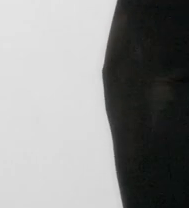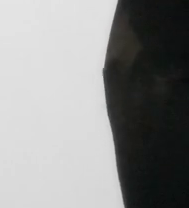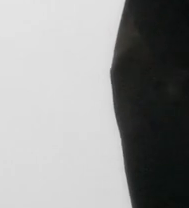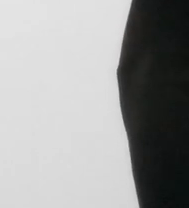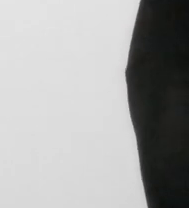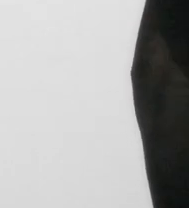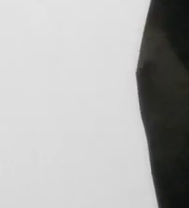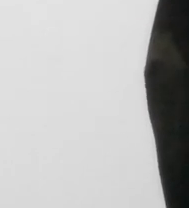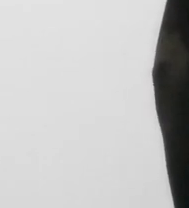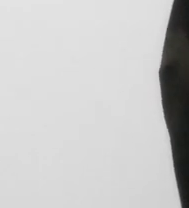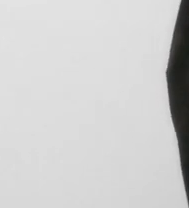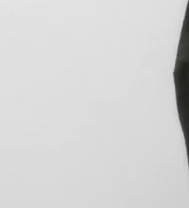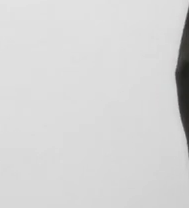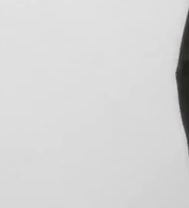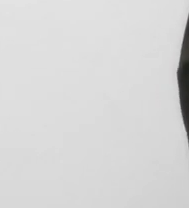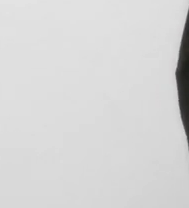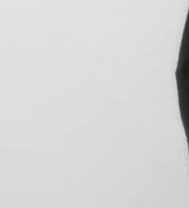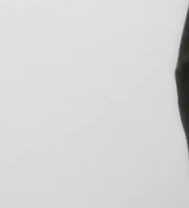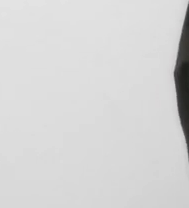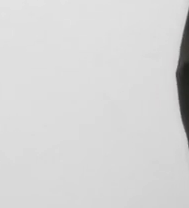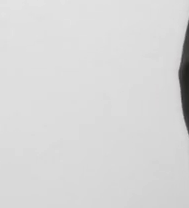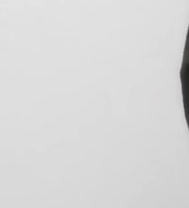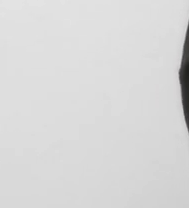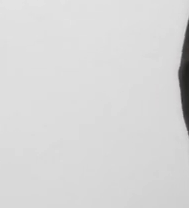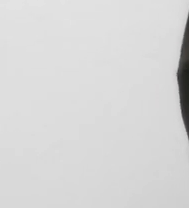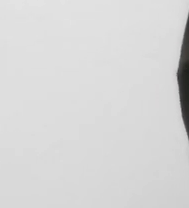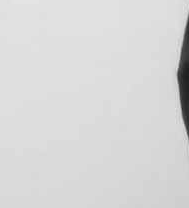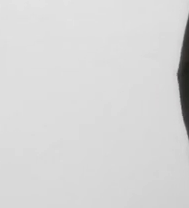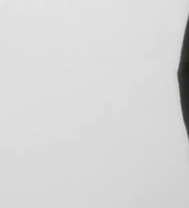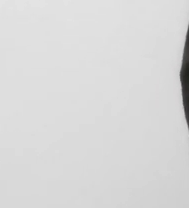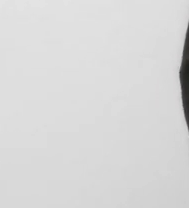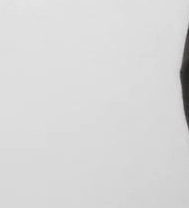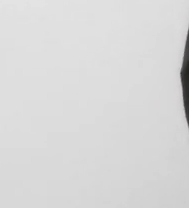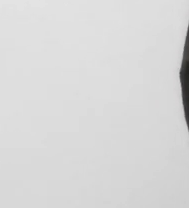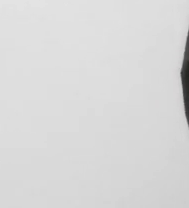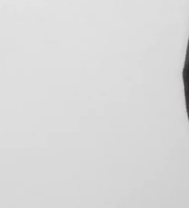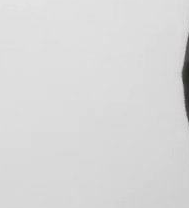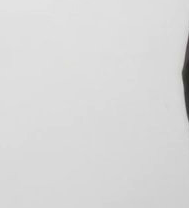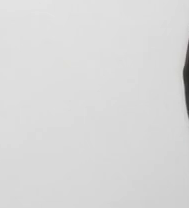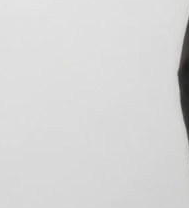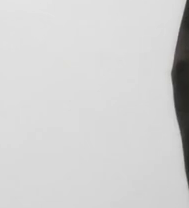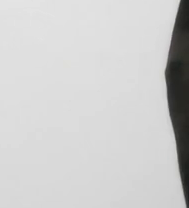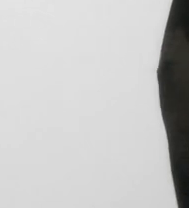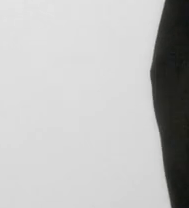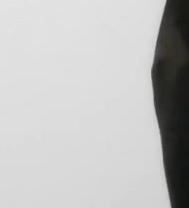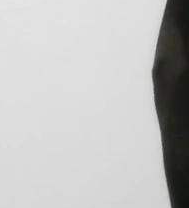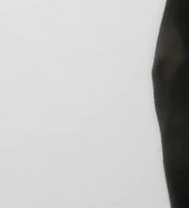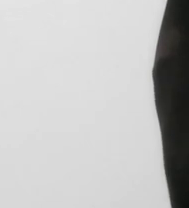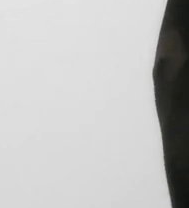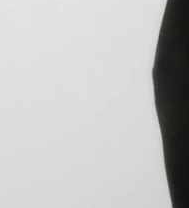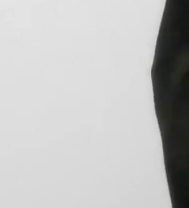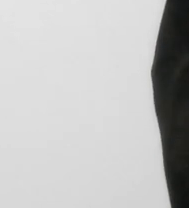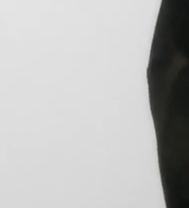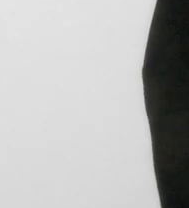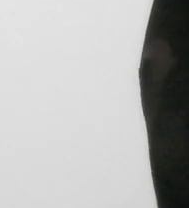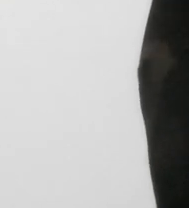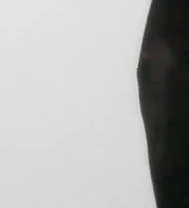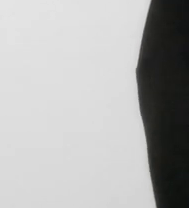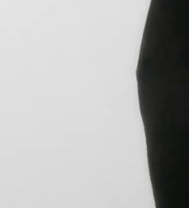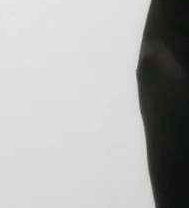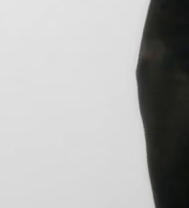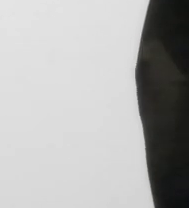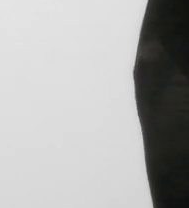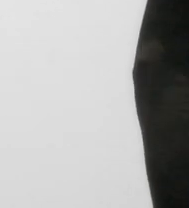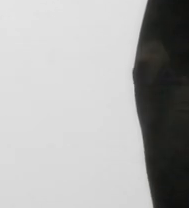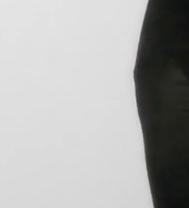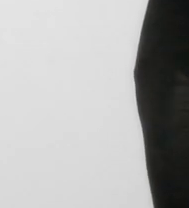o deputado falou ali mãe atípica o vereador né mãe atípica e um pai atípico não é fácil meu marido é médico tá meu